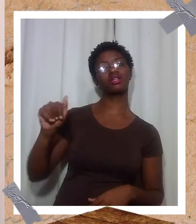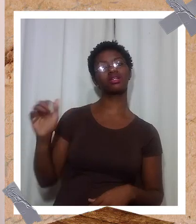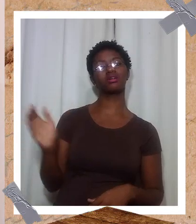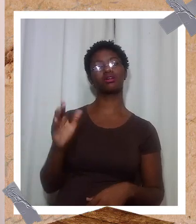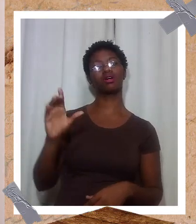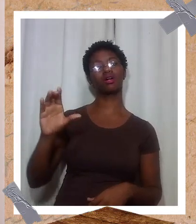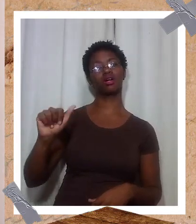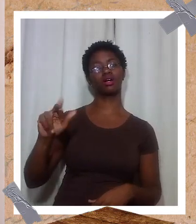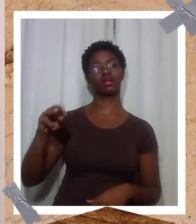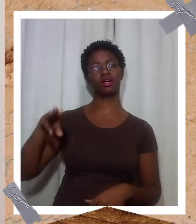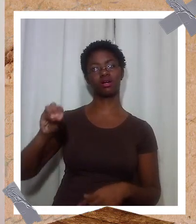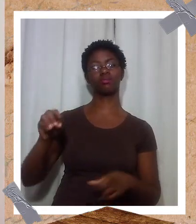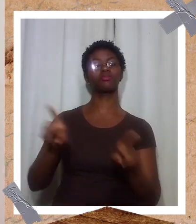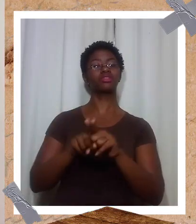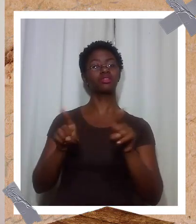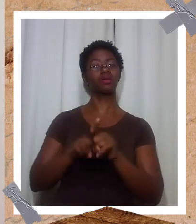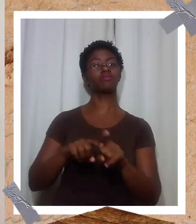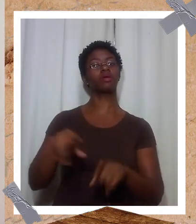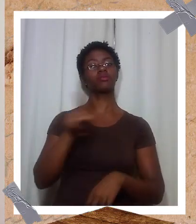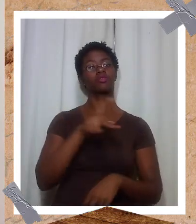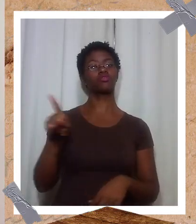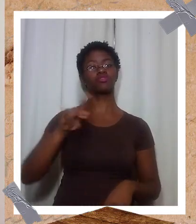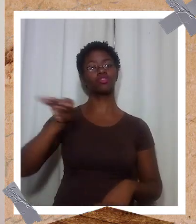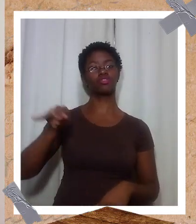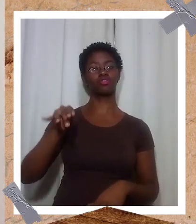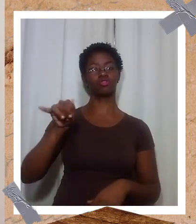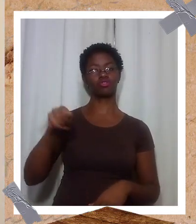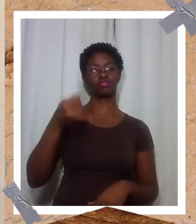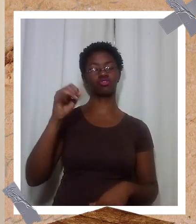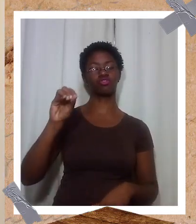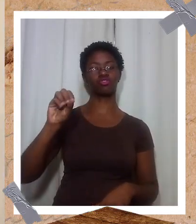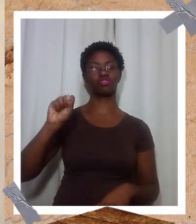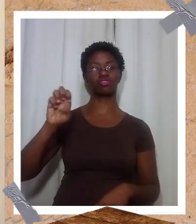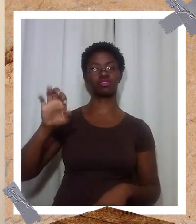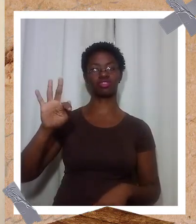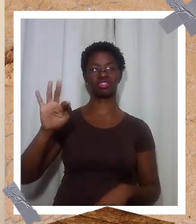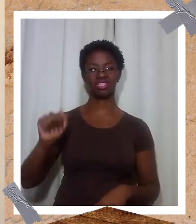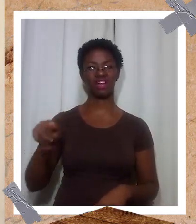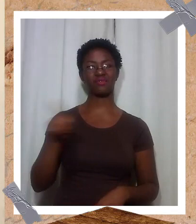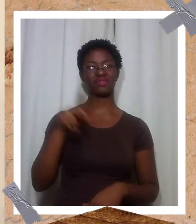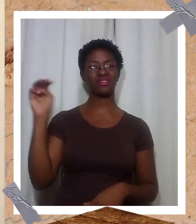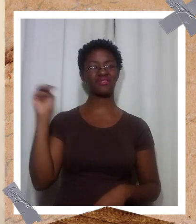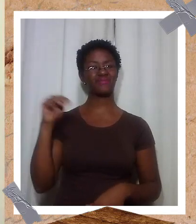foi uma professora alagoana, porreta, professora de matemática maravilhosa,